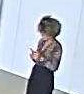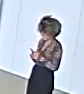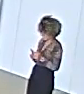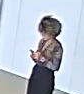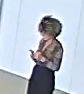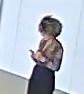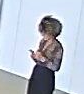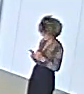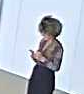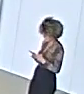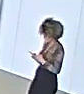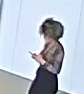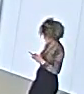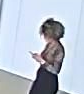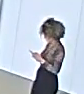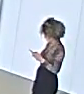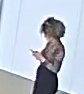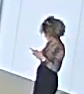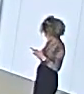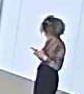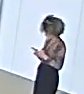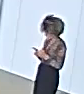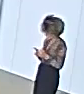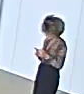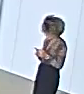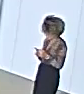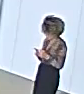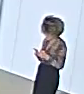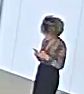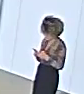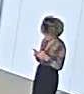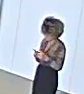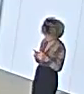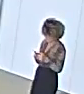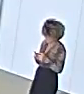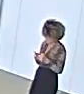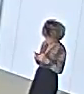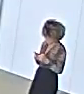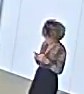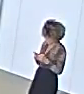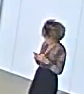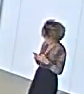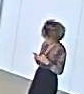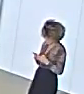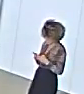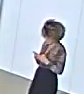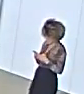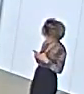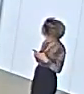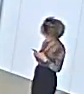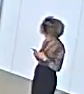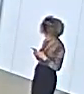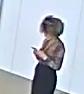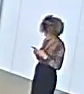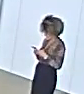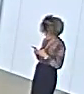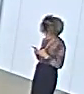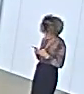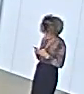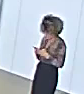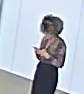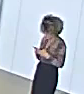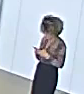serem boas educadoras e promovendo as mães de família, estaria possibilitando a educação à família